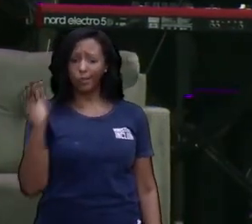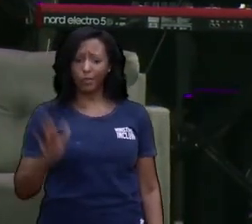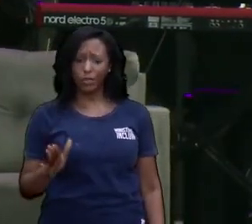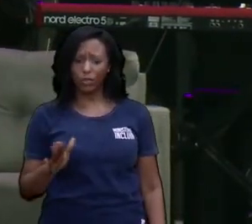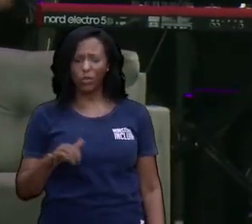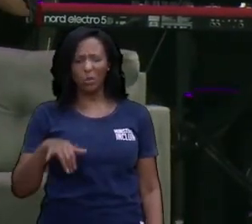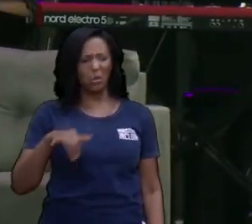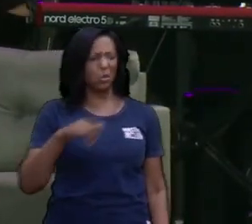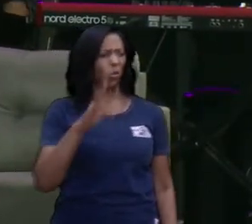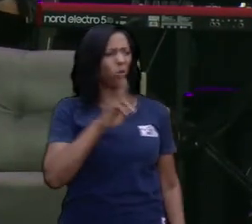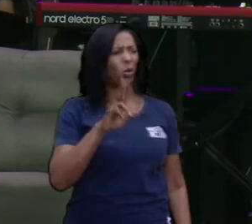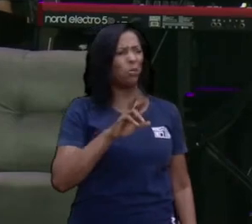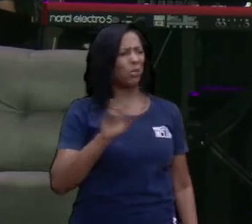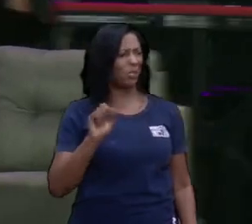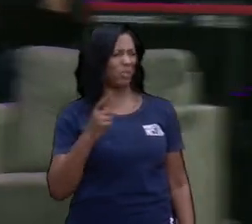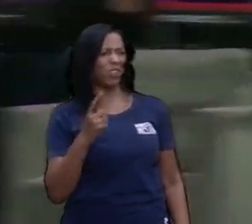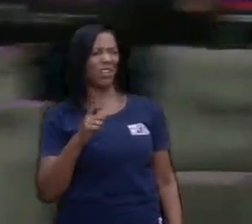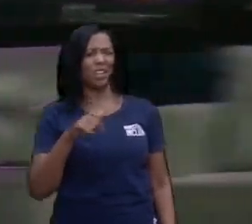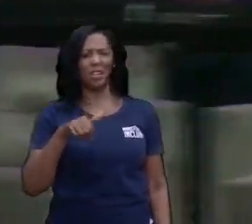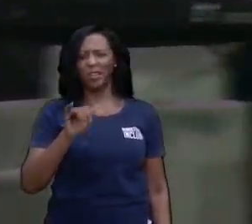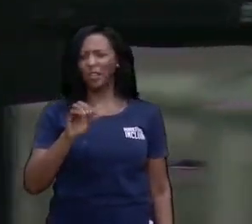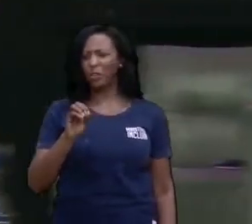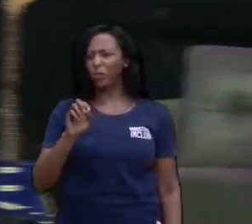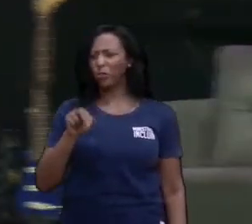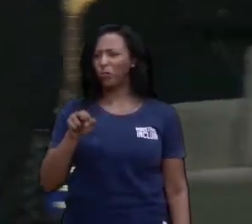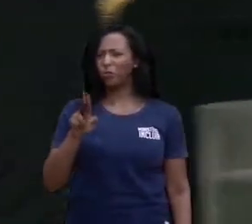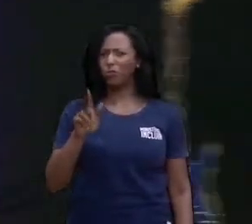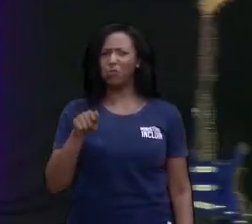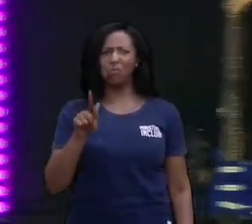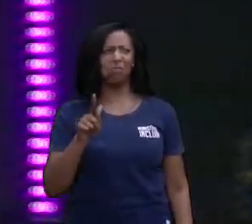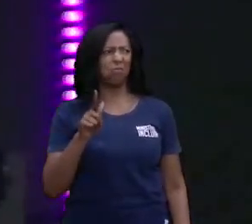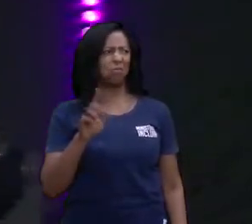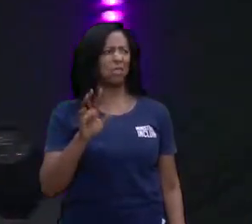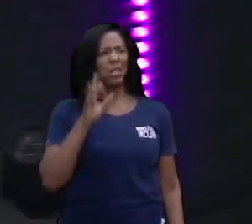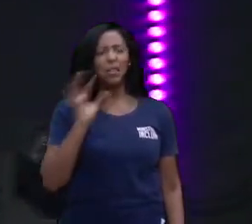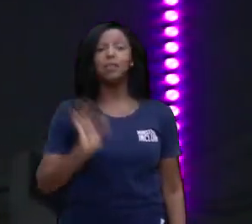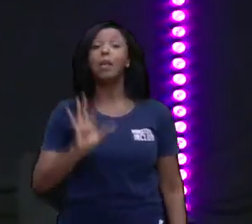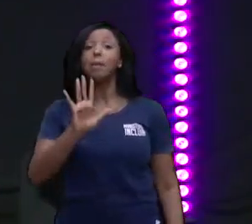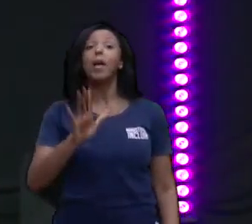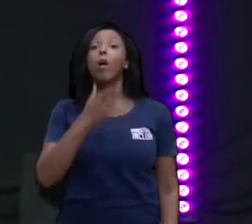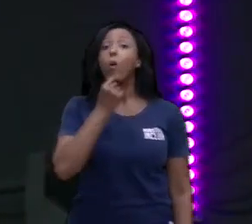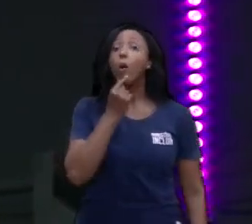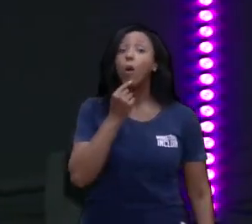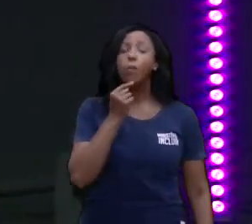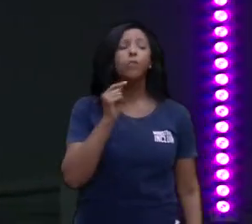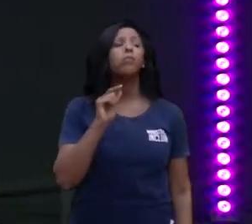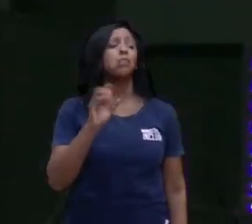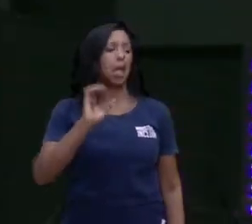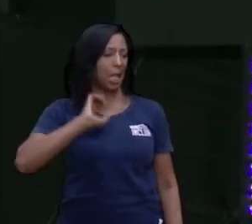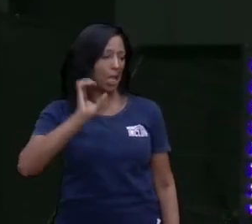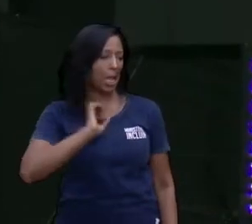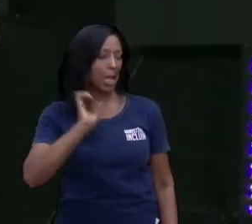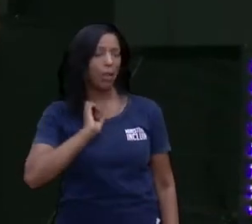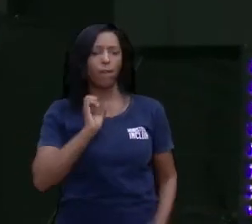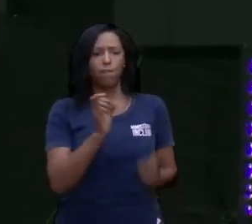também que em um dia não sei fazer o nome não então e esse cara ganham em cima de todo mundo aqui